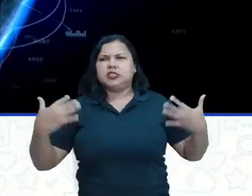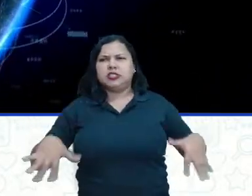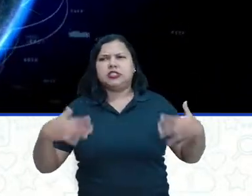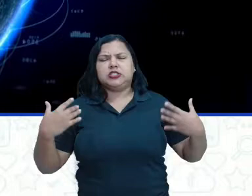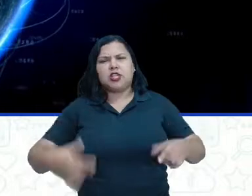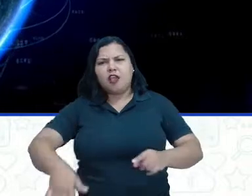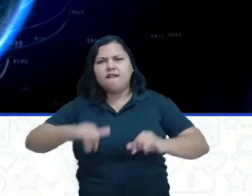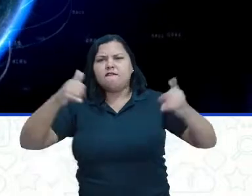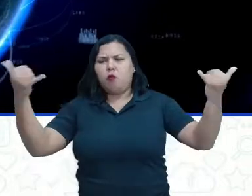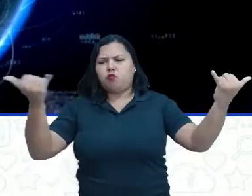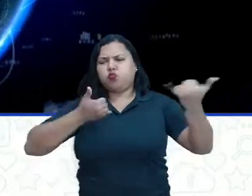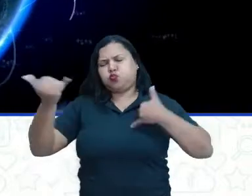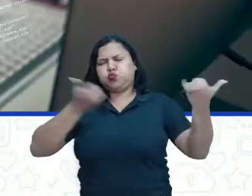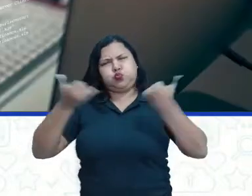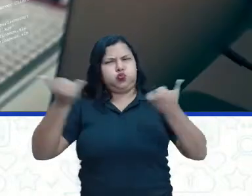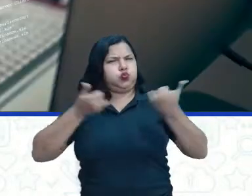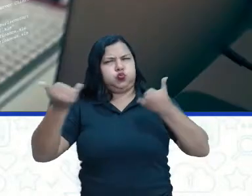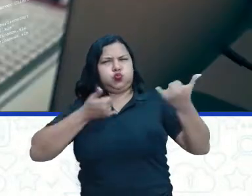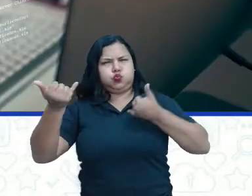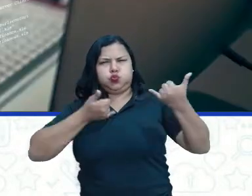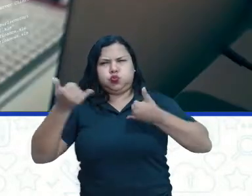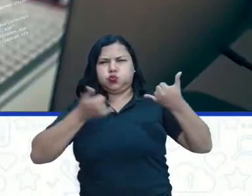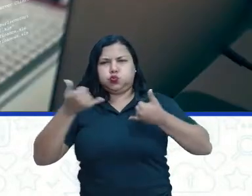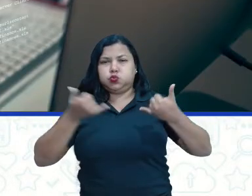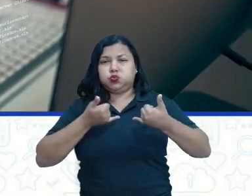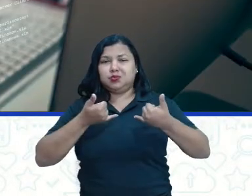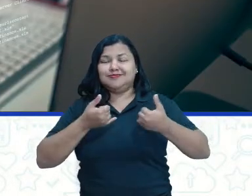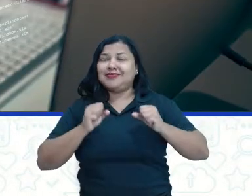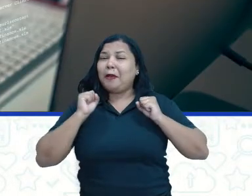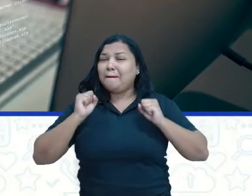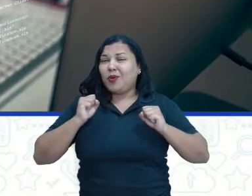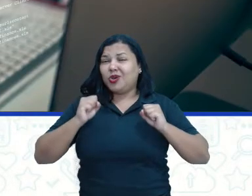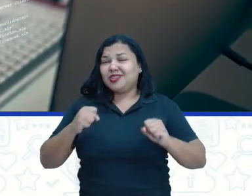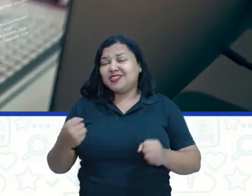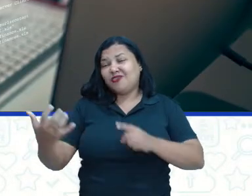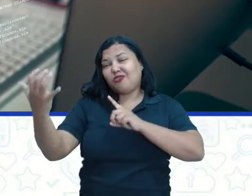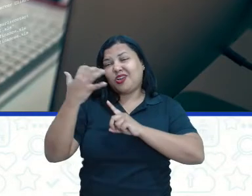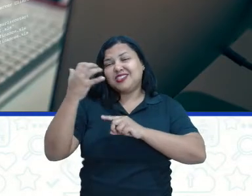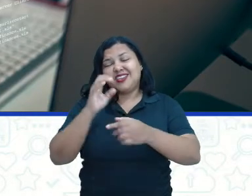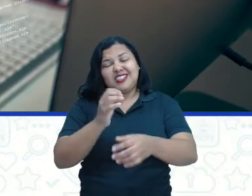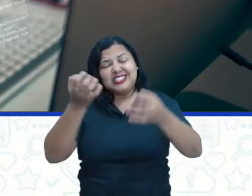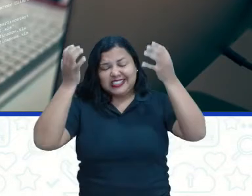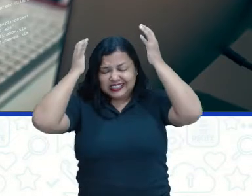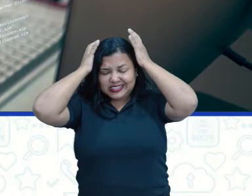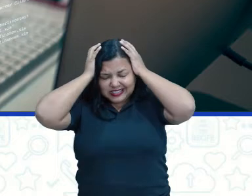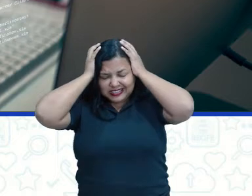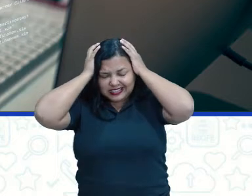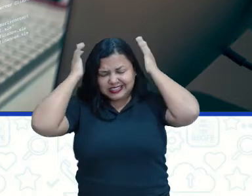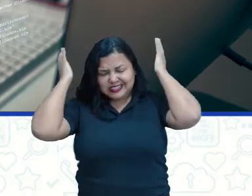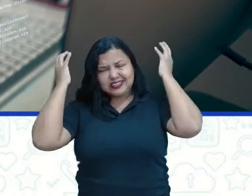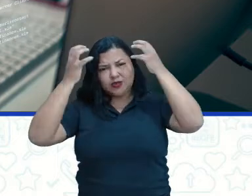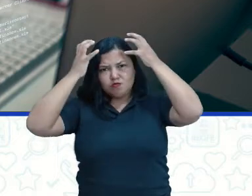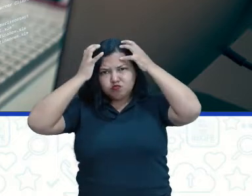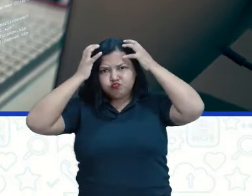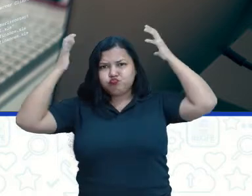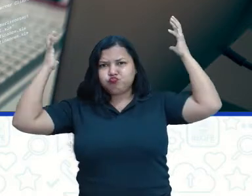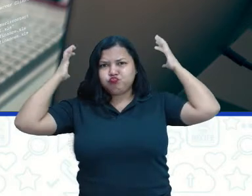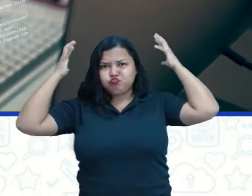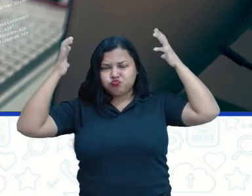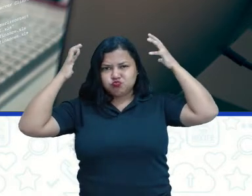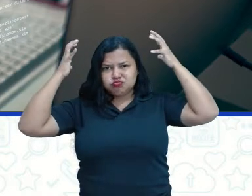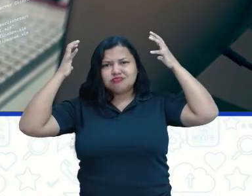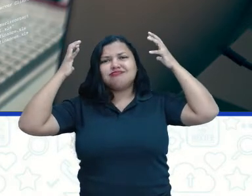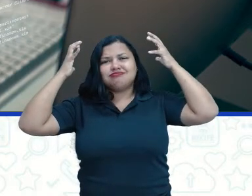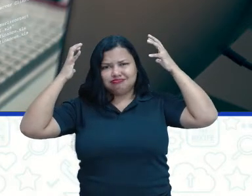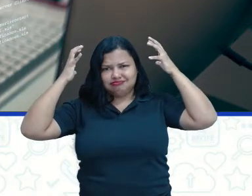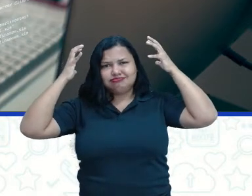essa hiper informatividade que vivemos hoje em dia, ela acaba estressando também a gente, acaba sendo muita informação para a cabeça só. Você